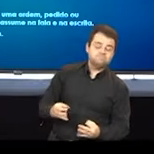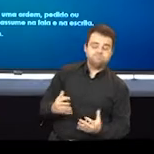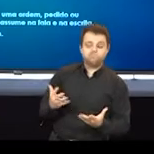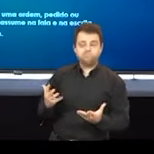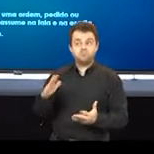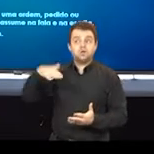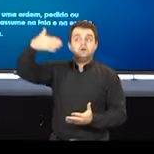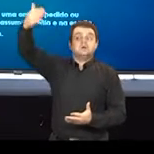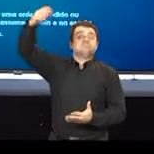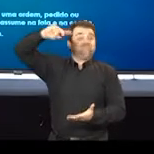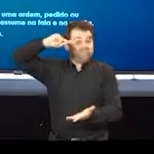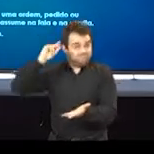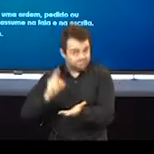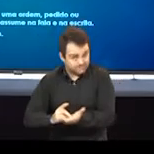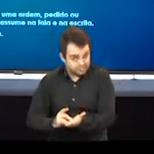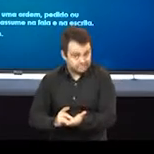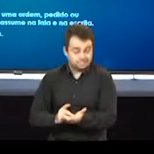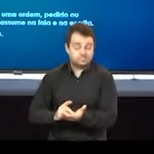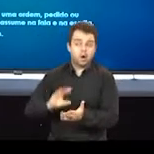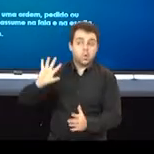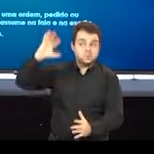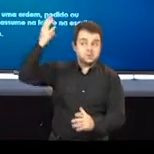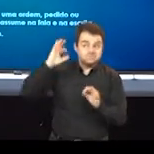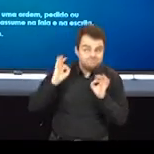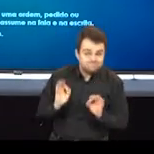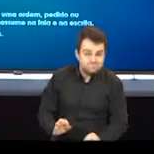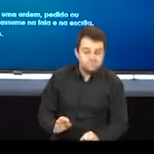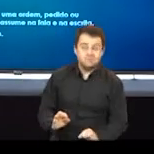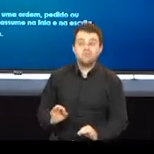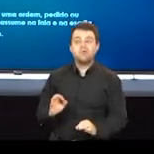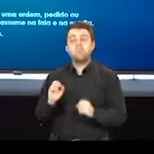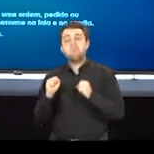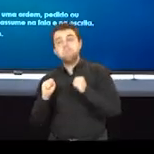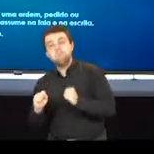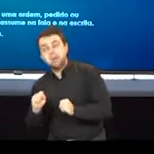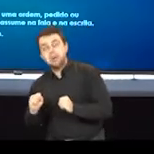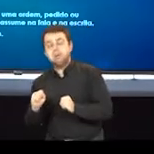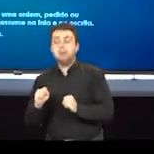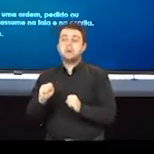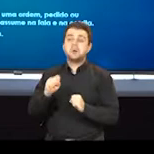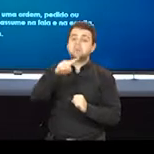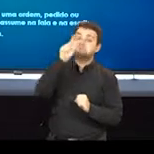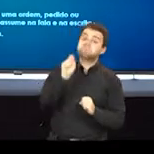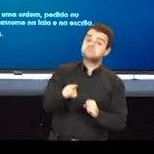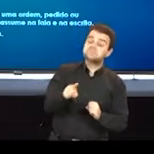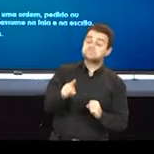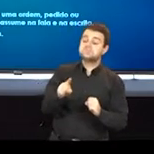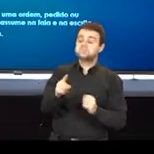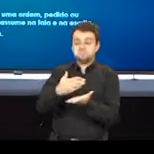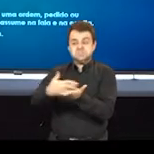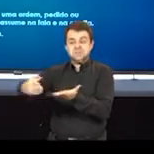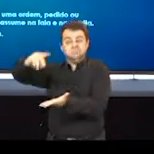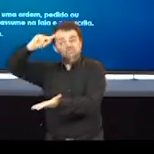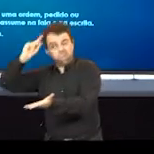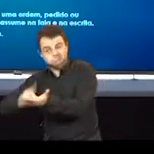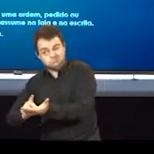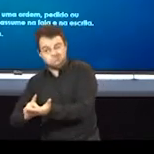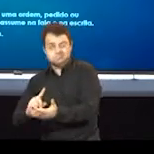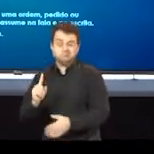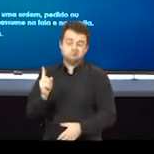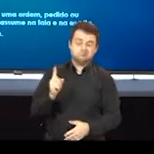vai acontecer? Ou ele indica uma possibilidade, há uma dúvida sobre esse começar do